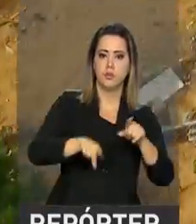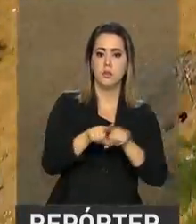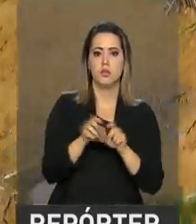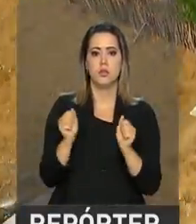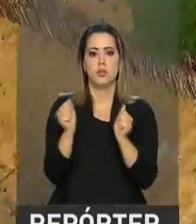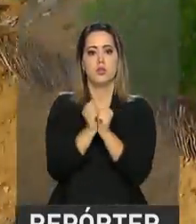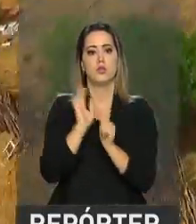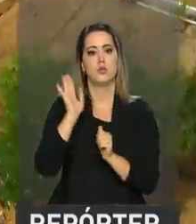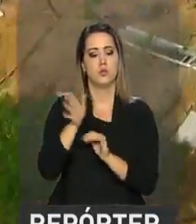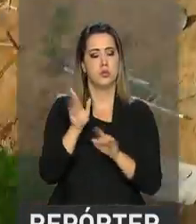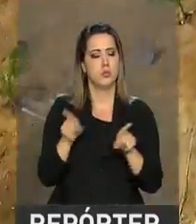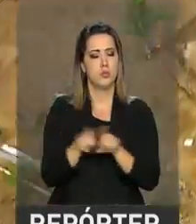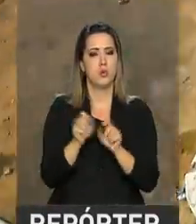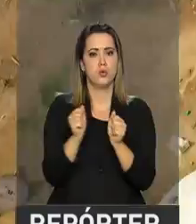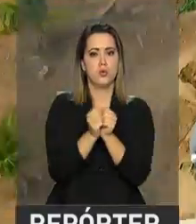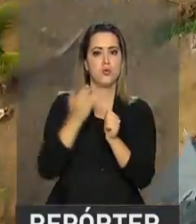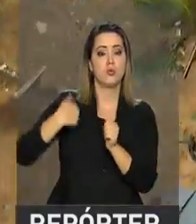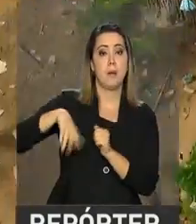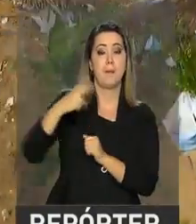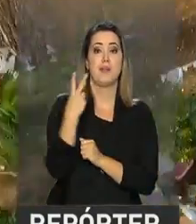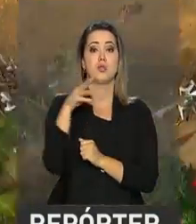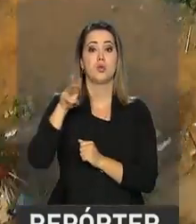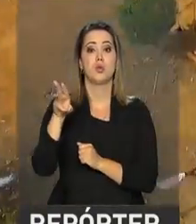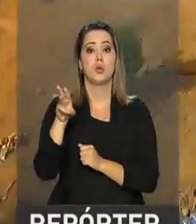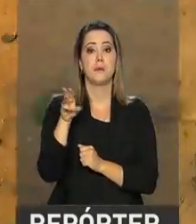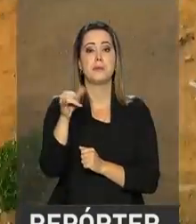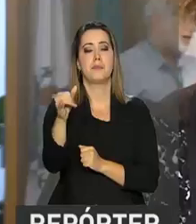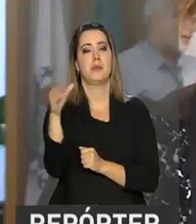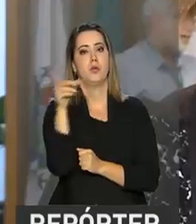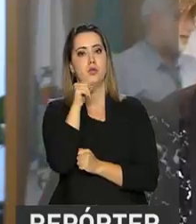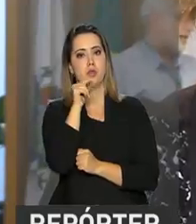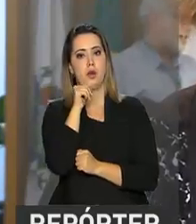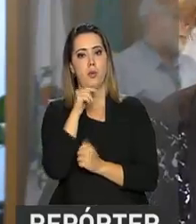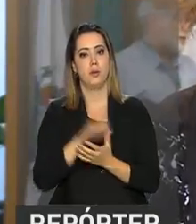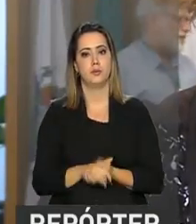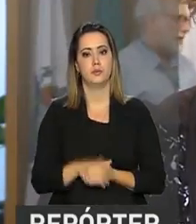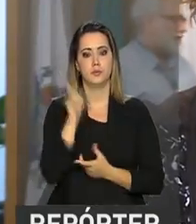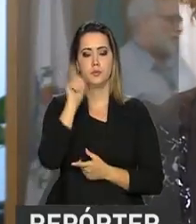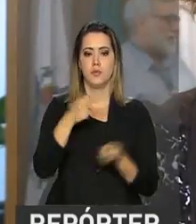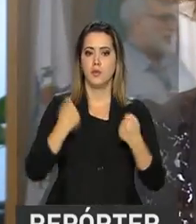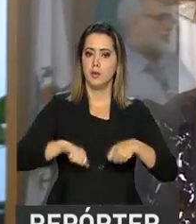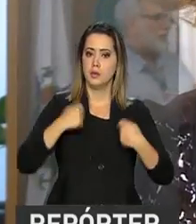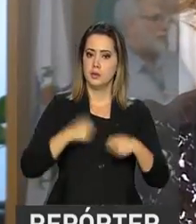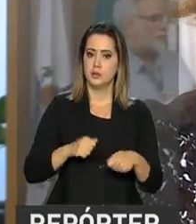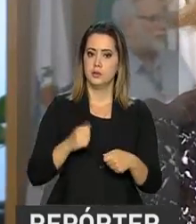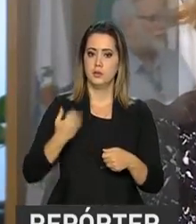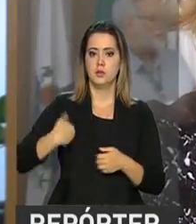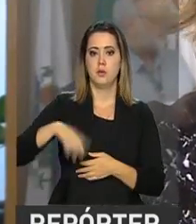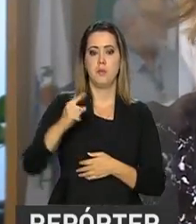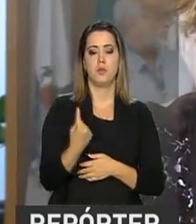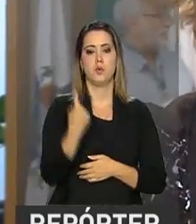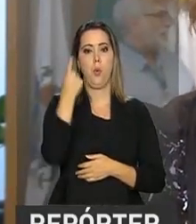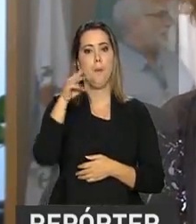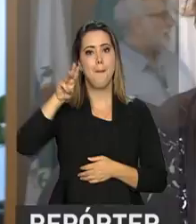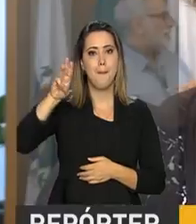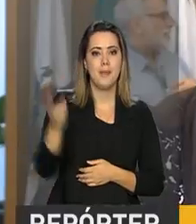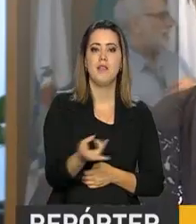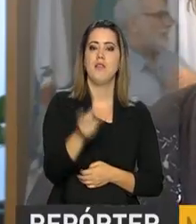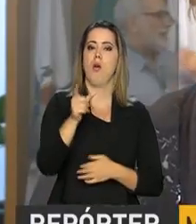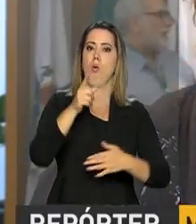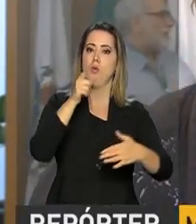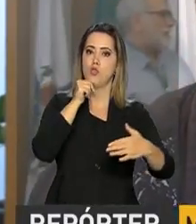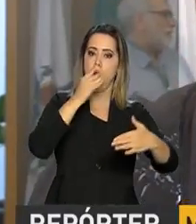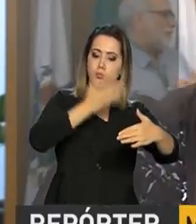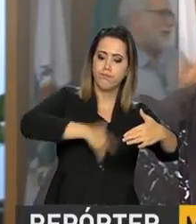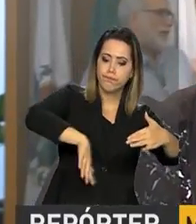que juntas podem armazenar 2 bilhões de litros de água. Serão necessárias mais 1 milhão de cisternas